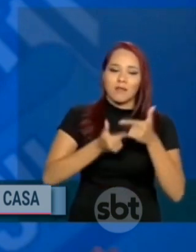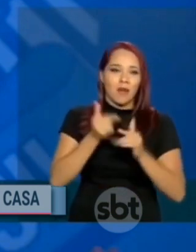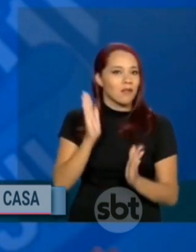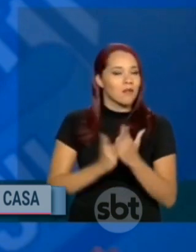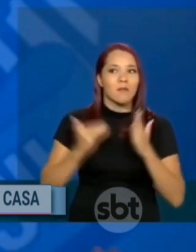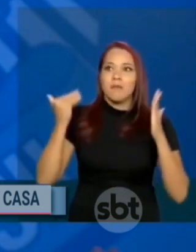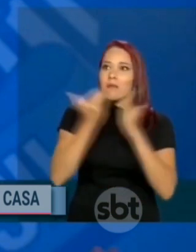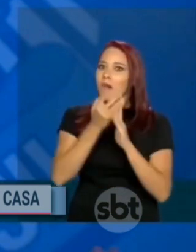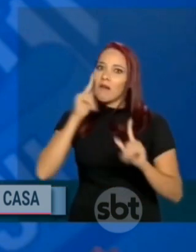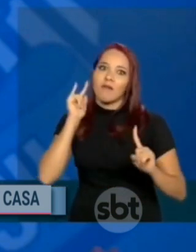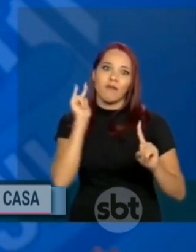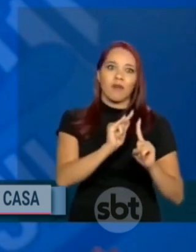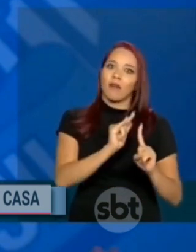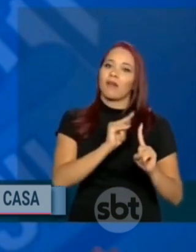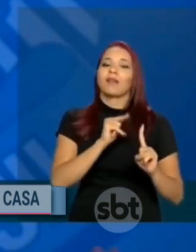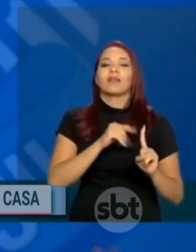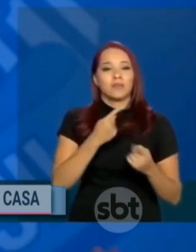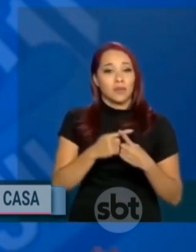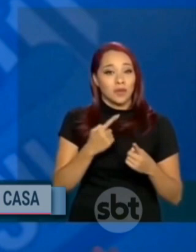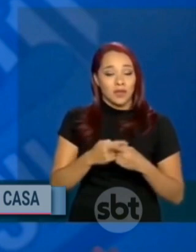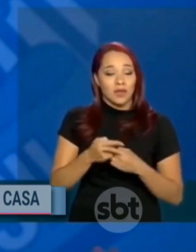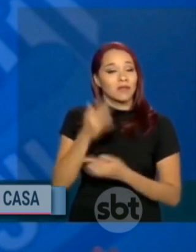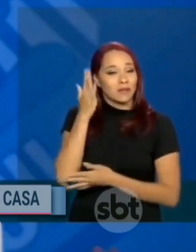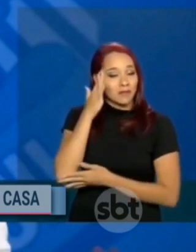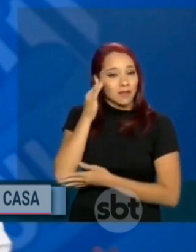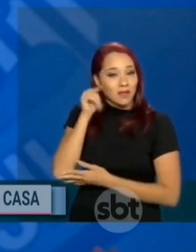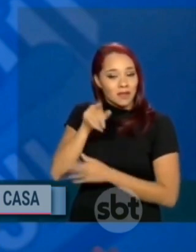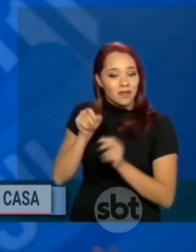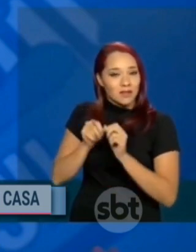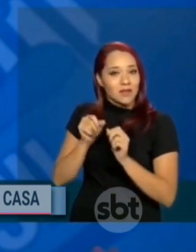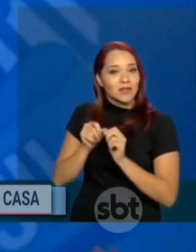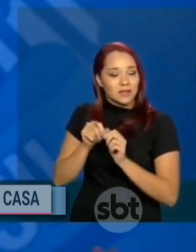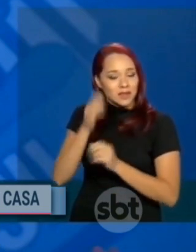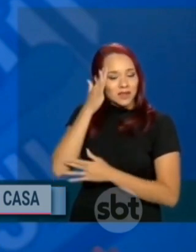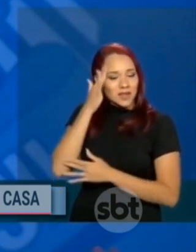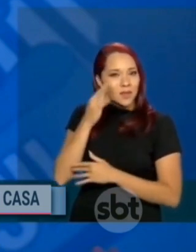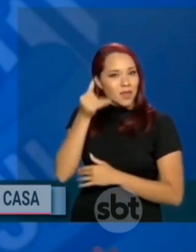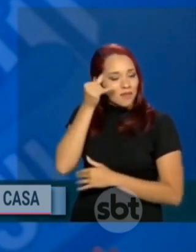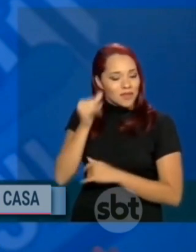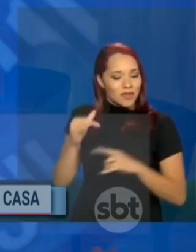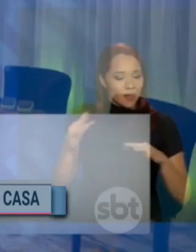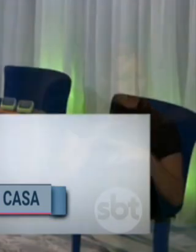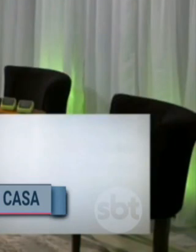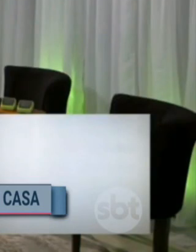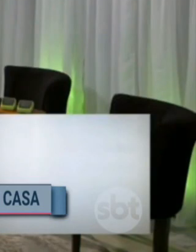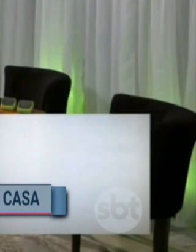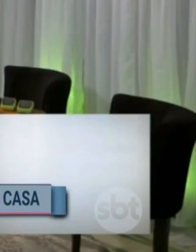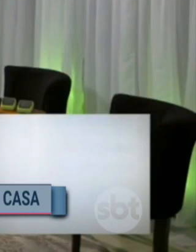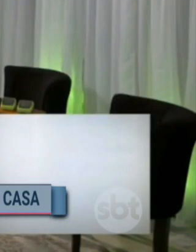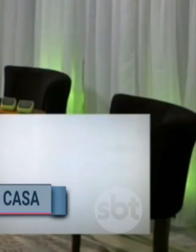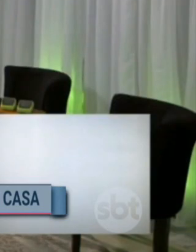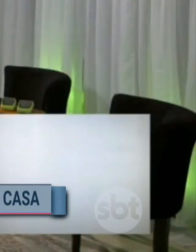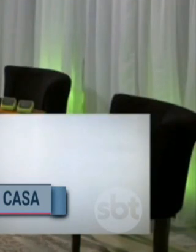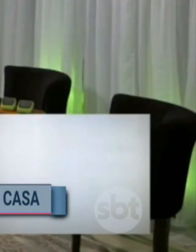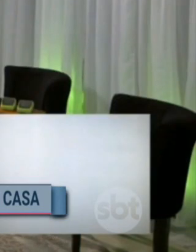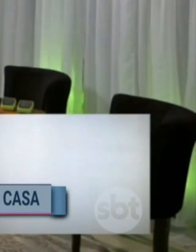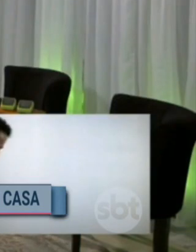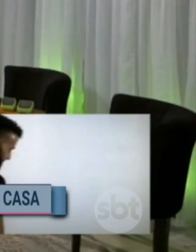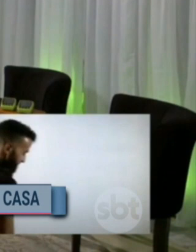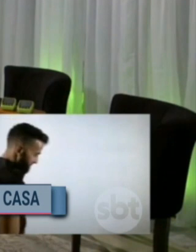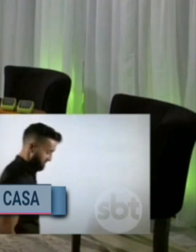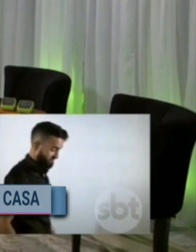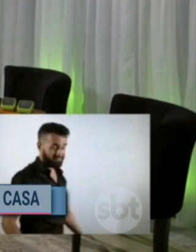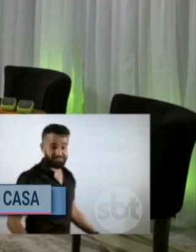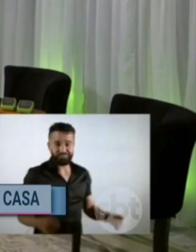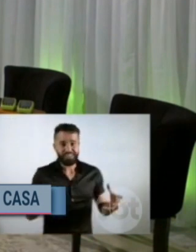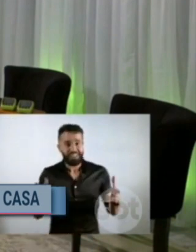fãs aqui no Ministério da Saúde por você estar fazendo e não estar aglomerando as pessoas. Que massa, hein, gente? Que honra,